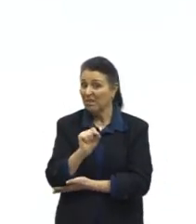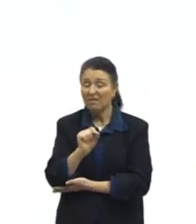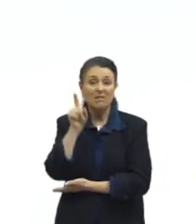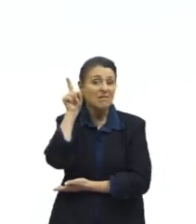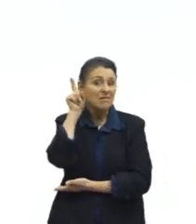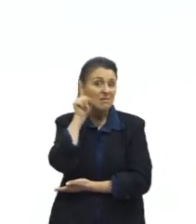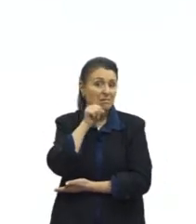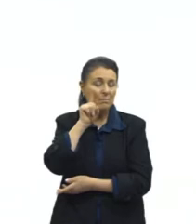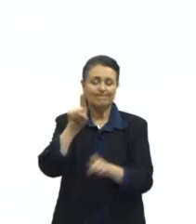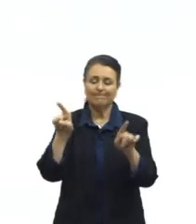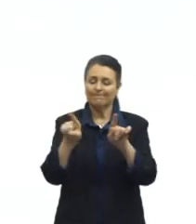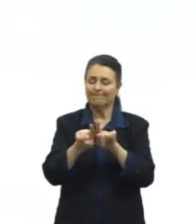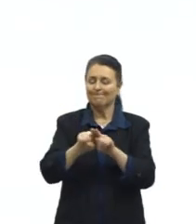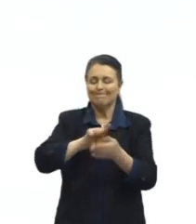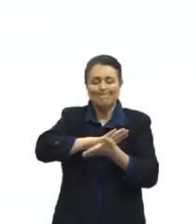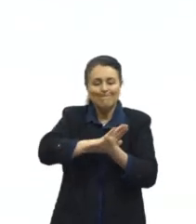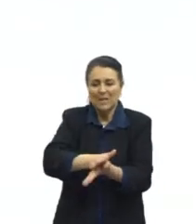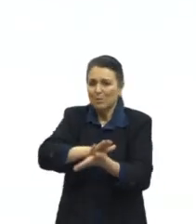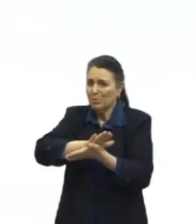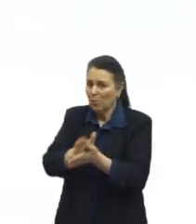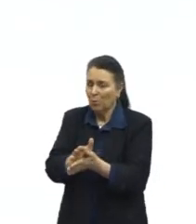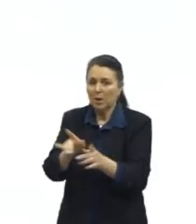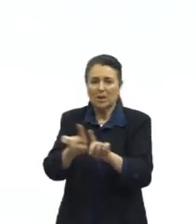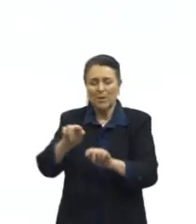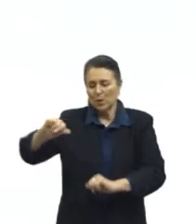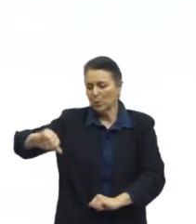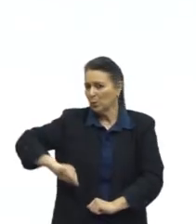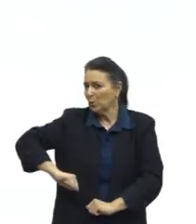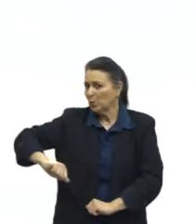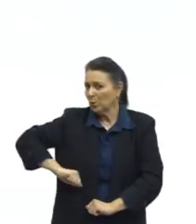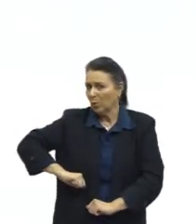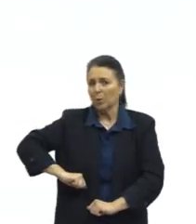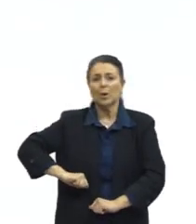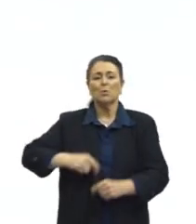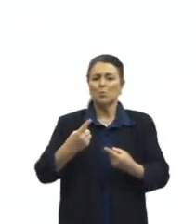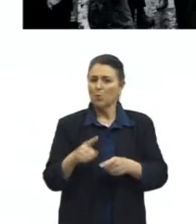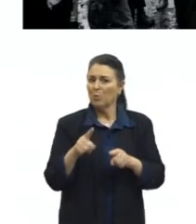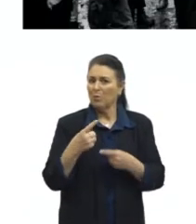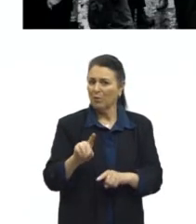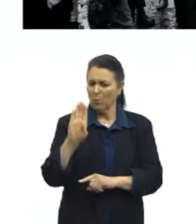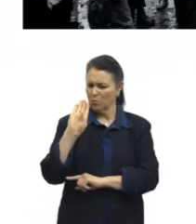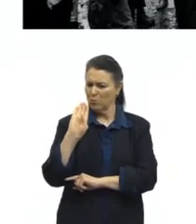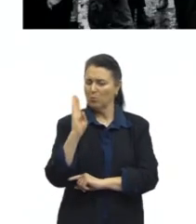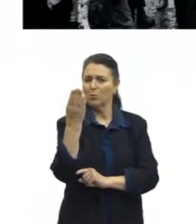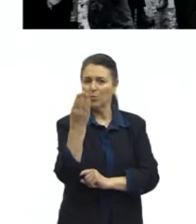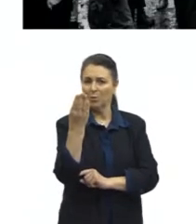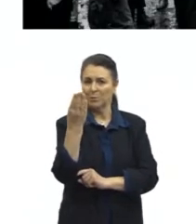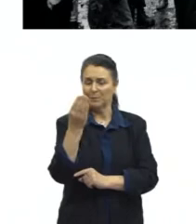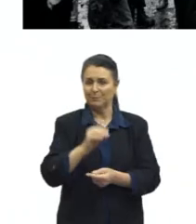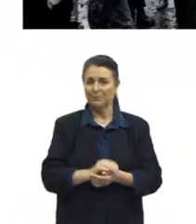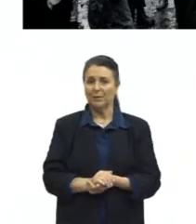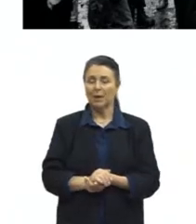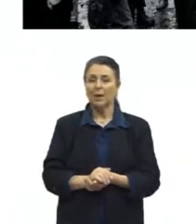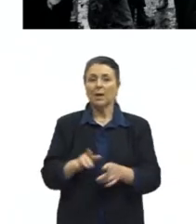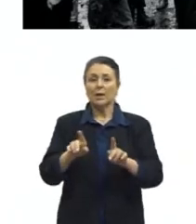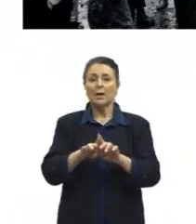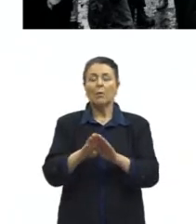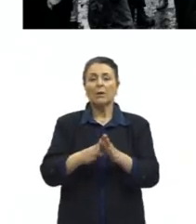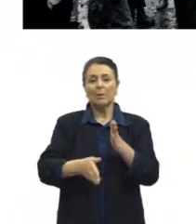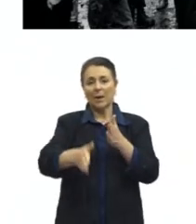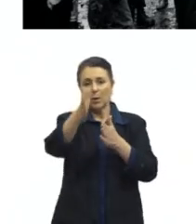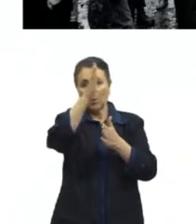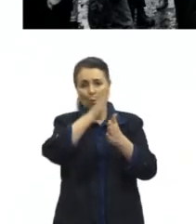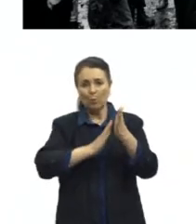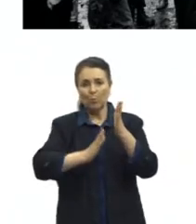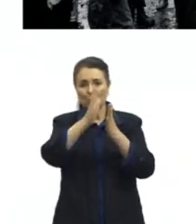Estados Unidos também matou também torturou também promoveu o golpes e a queda do muro de Berlim